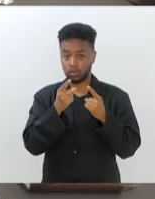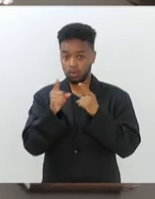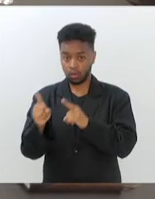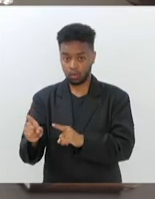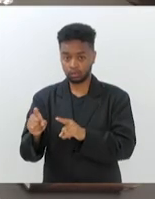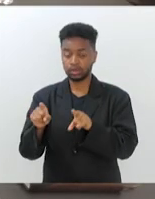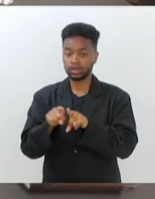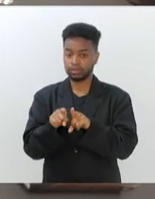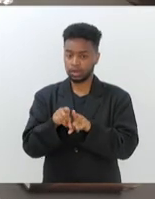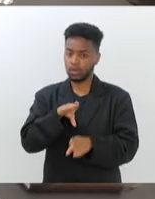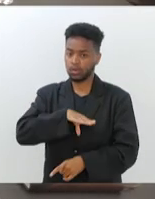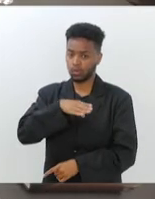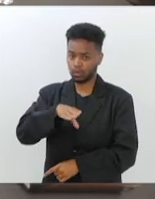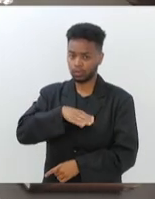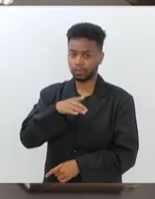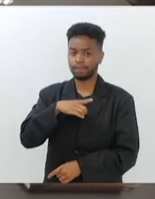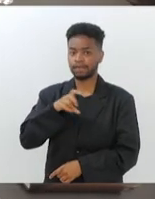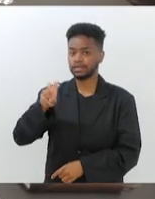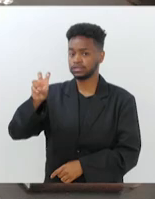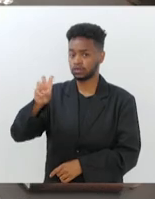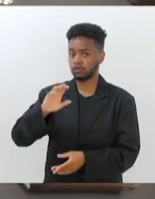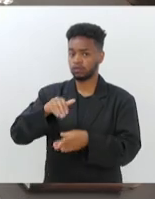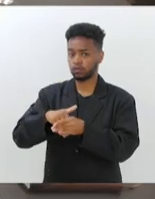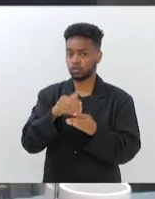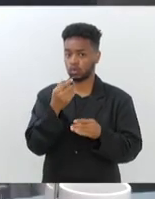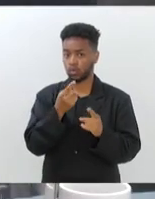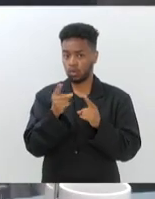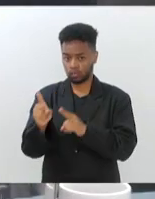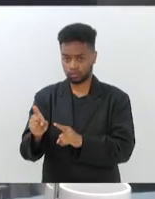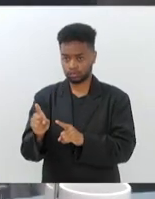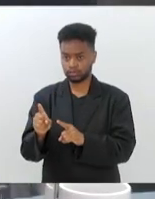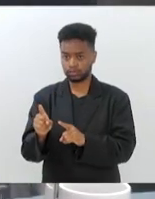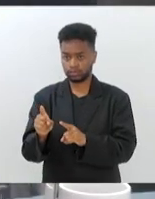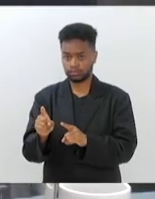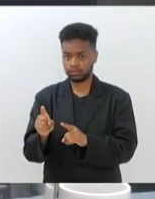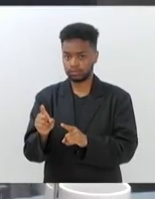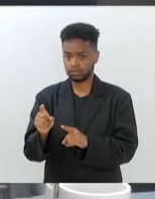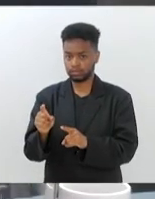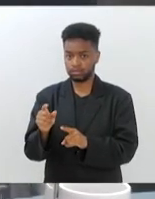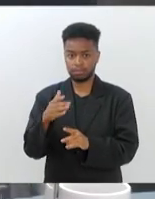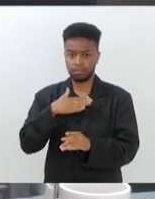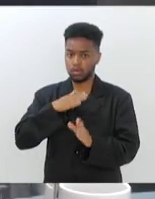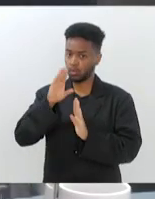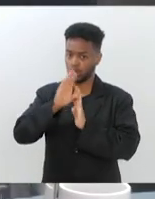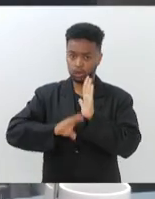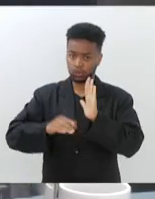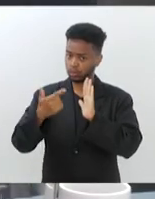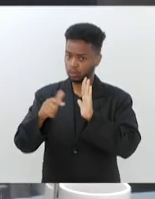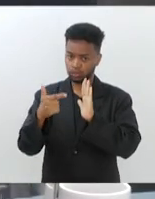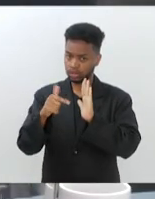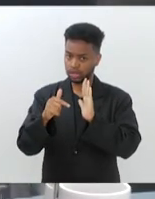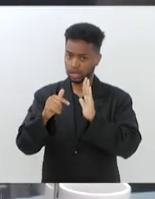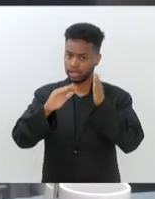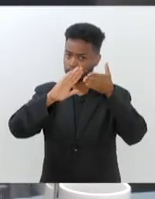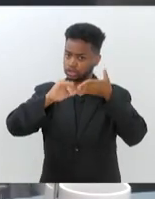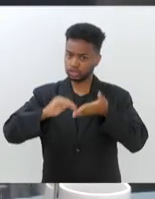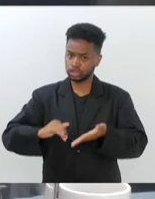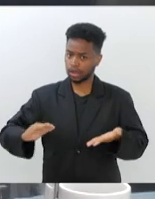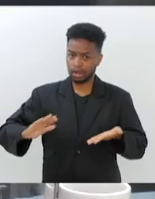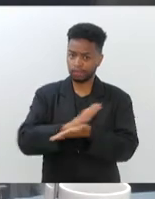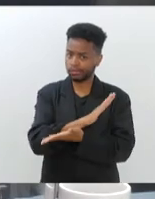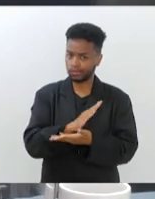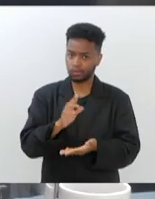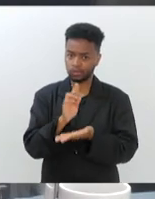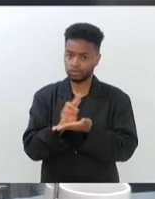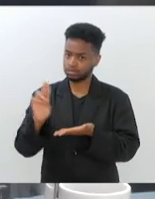destemido fomos cinco que votaram contrário Verdade Jamais no meu currículo terá a extinção de uma universade os votos